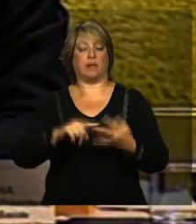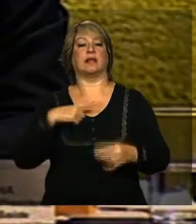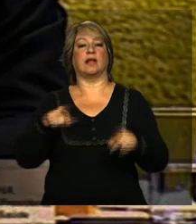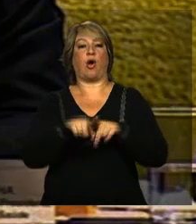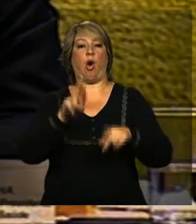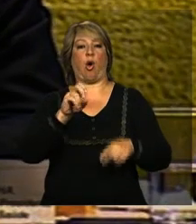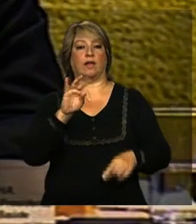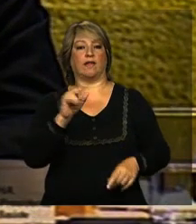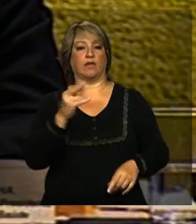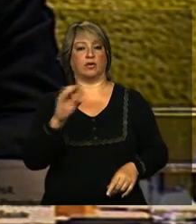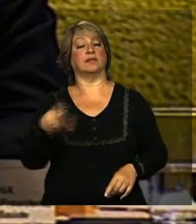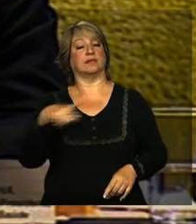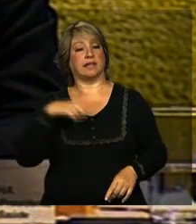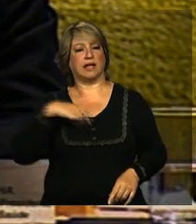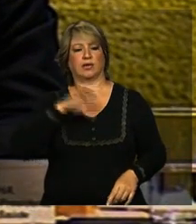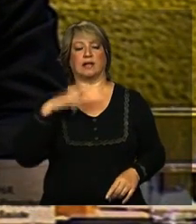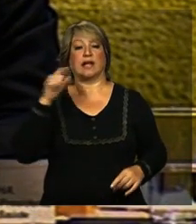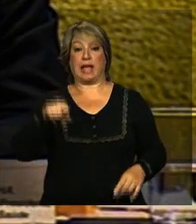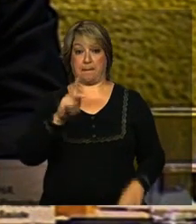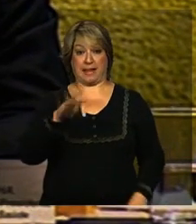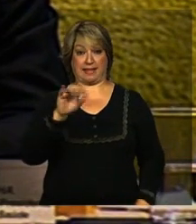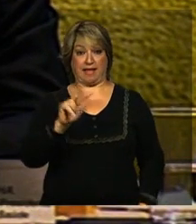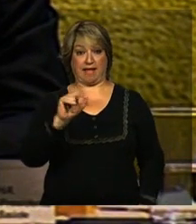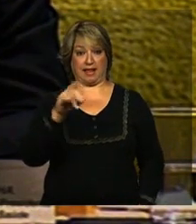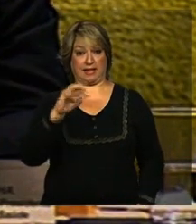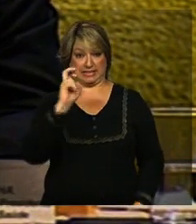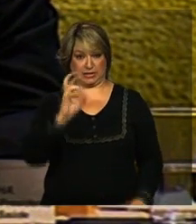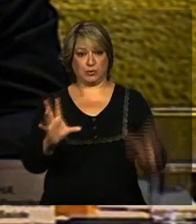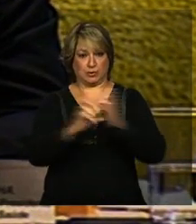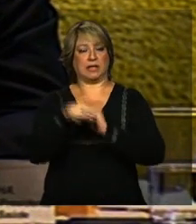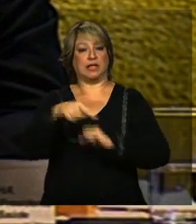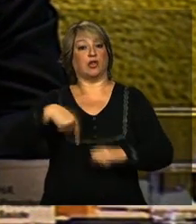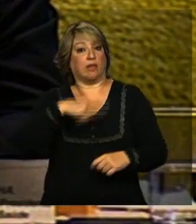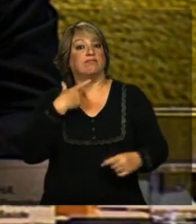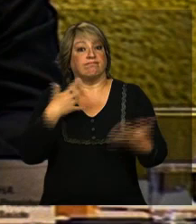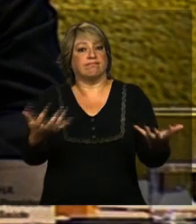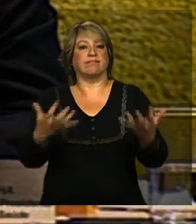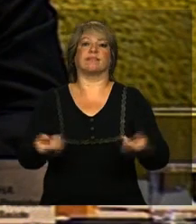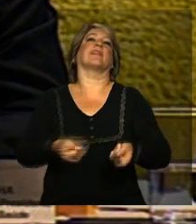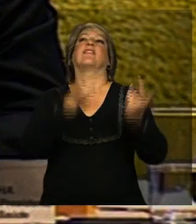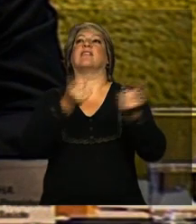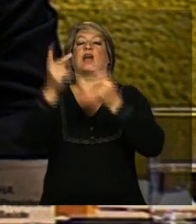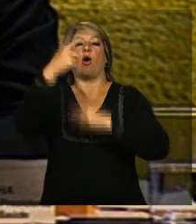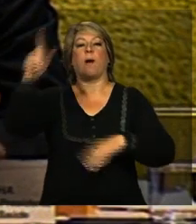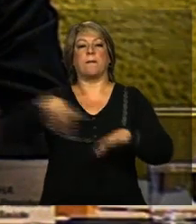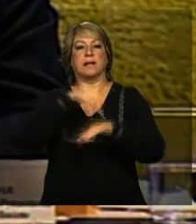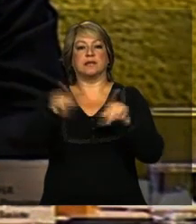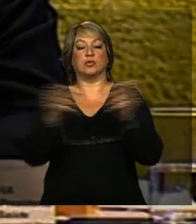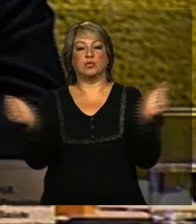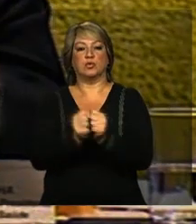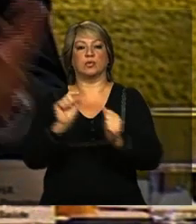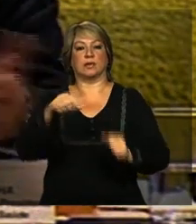temos interesse, com essa pentavalente, poder também exportar para outros países, em ações junto com a